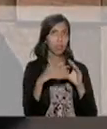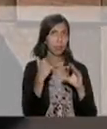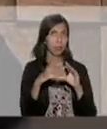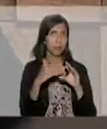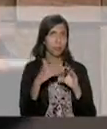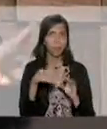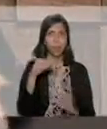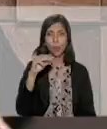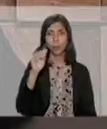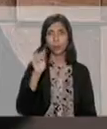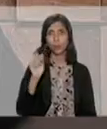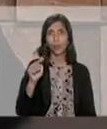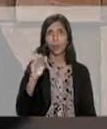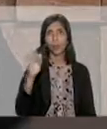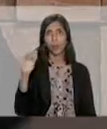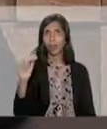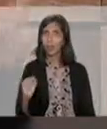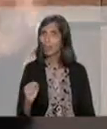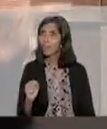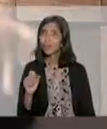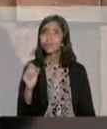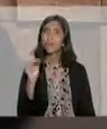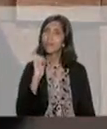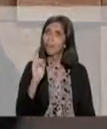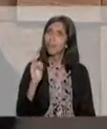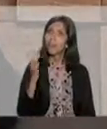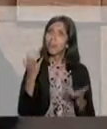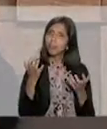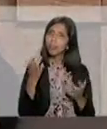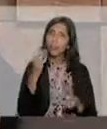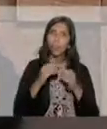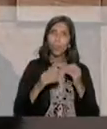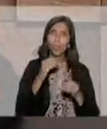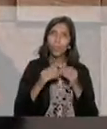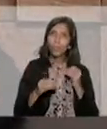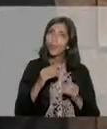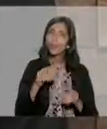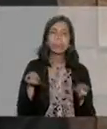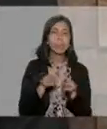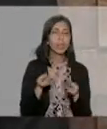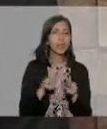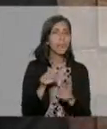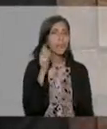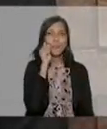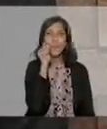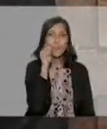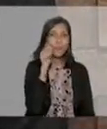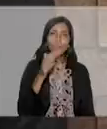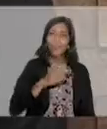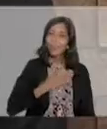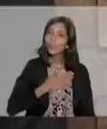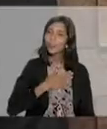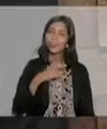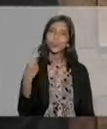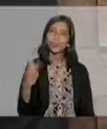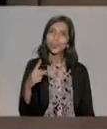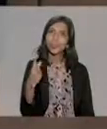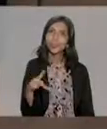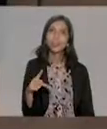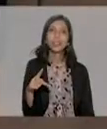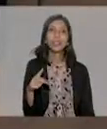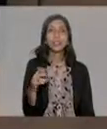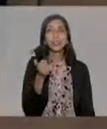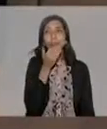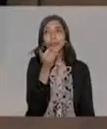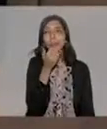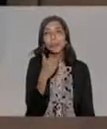e-mail pro Manuel Carlos, né? Quero fazer essa novela. Que é um fofo também. Que é demais. Nossa, ele, eu gostei muito do assim mas mesmo. eu